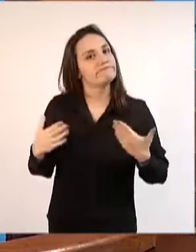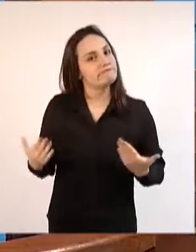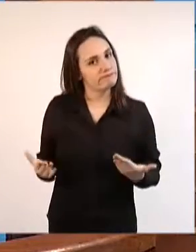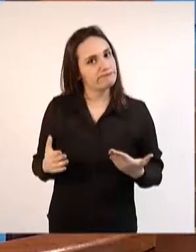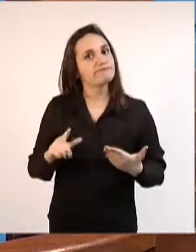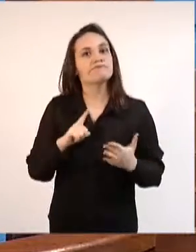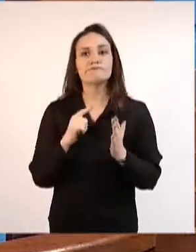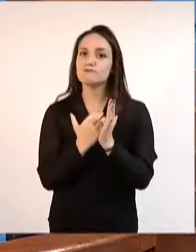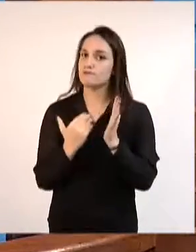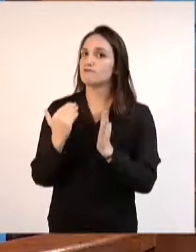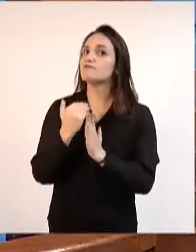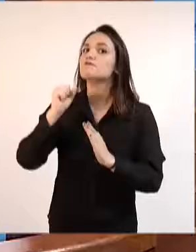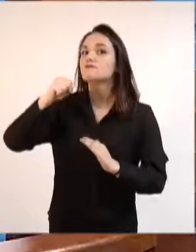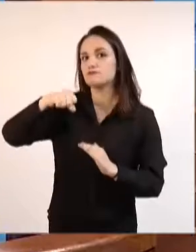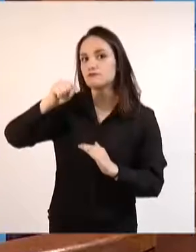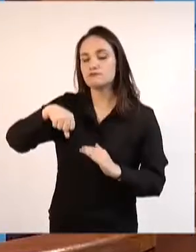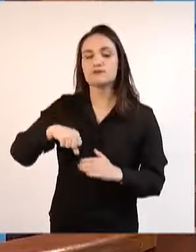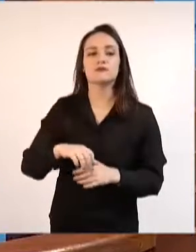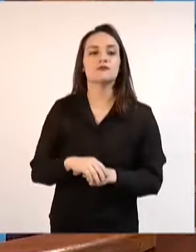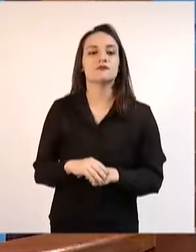um aumento significativo.